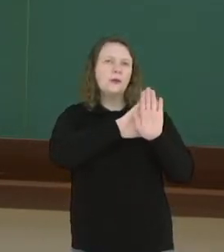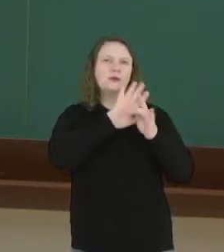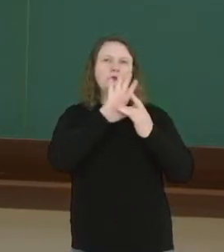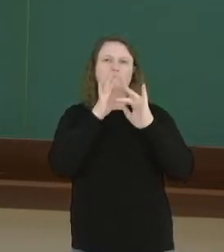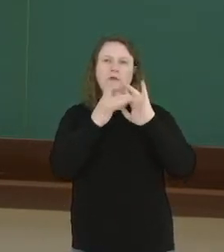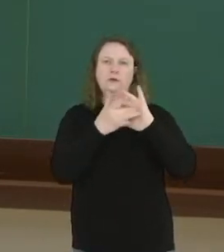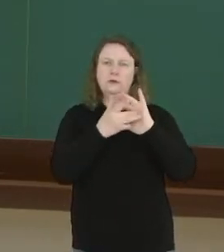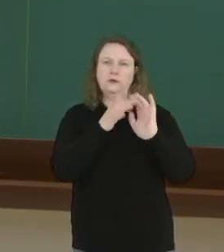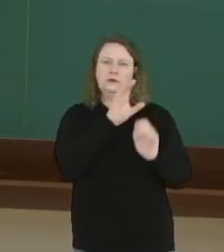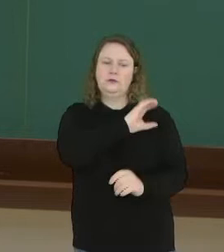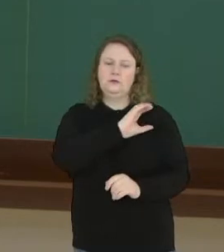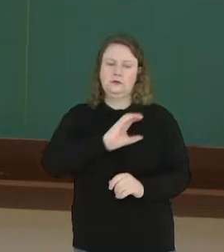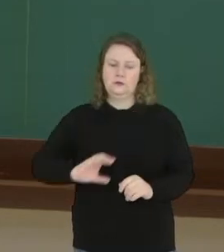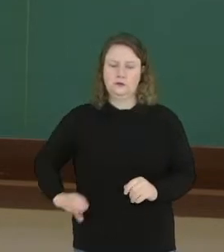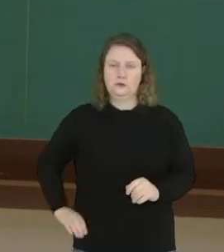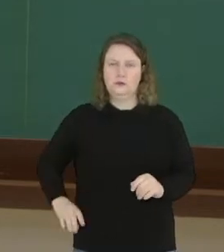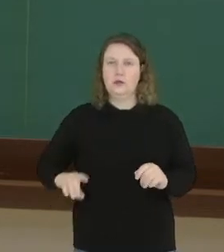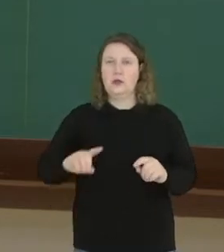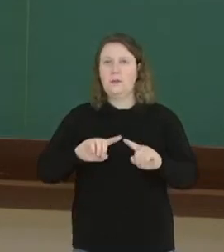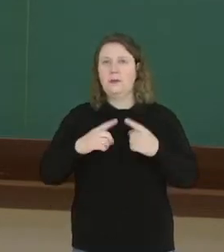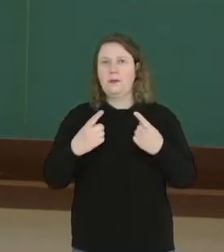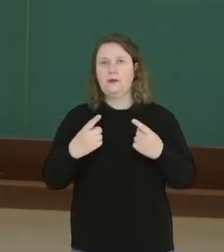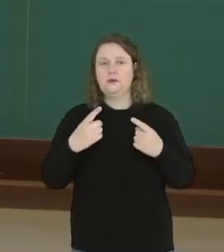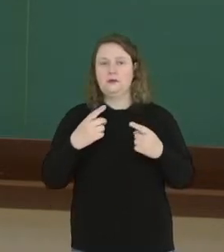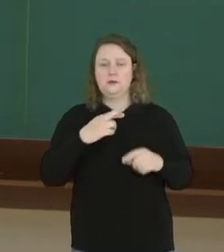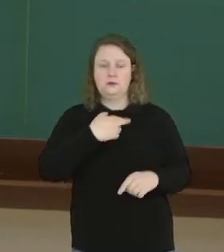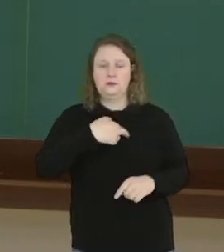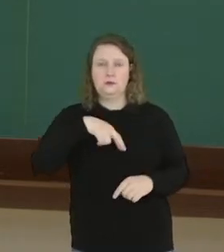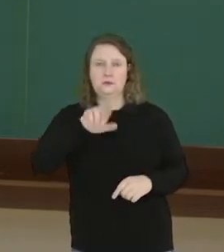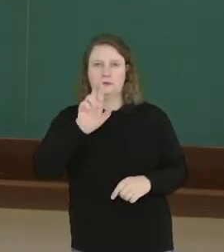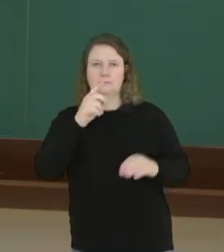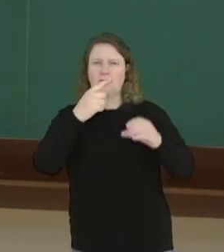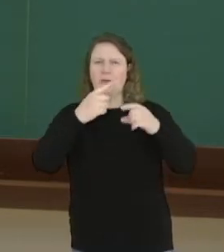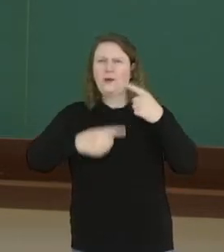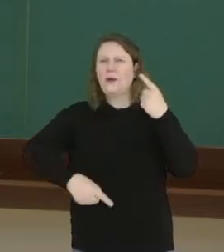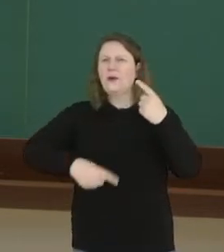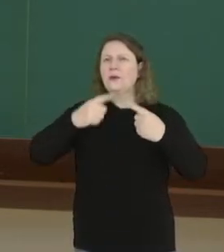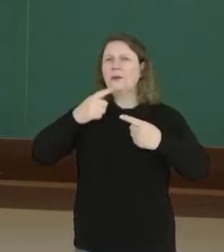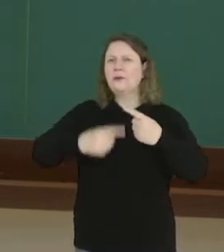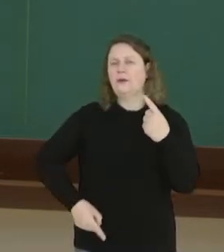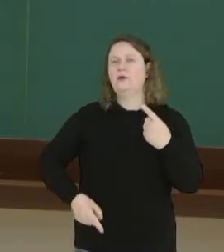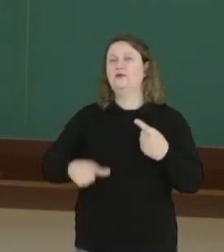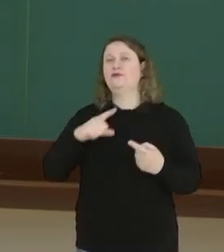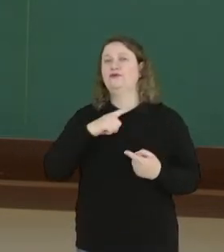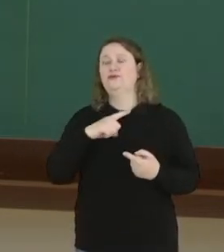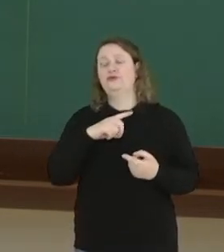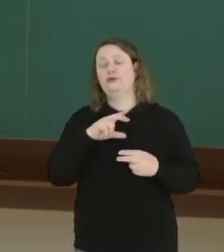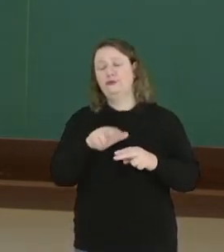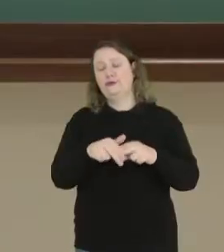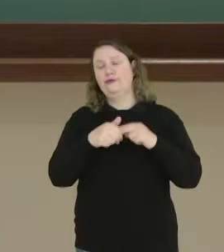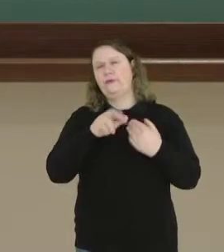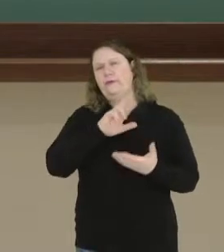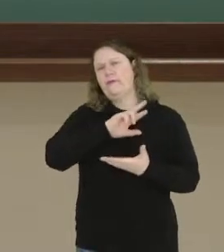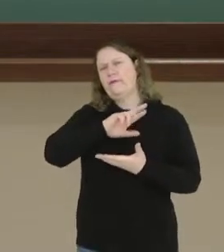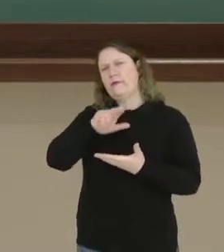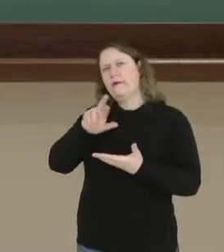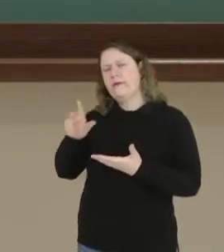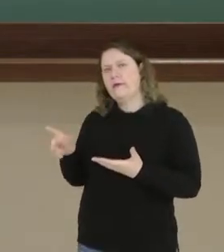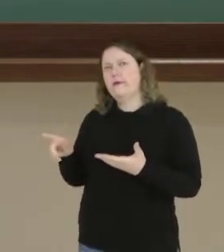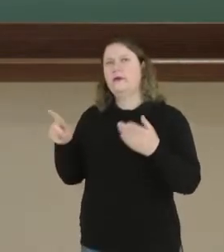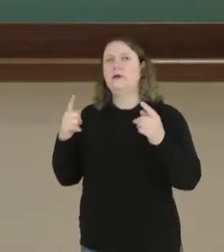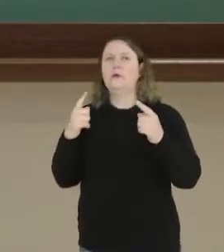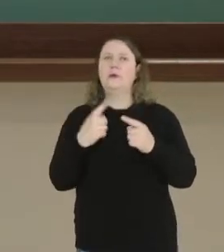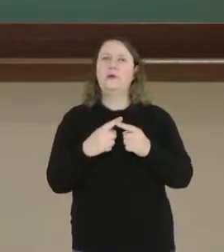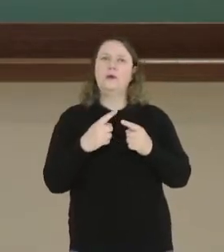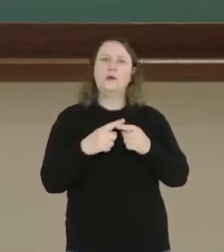como era uma religião proibida no Império Romano, mas por que proibiram, professor? Por vários motivos. Dentre ele, porque